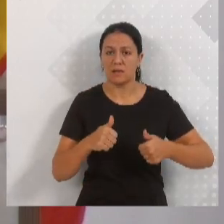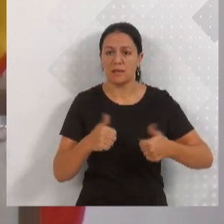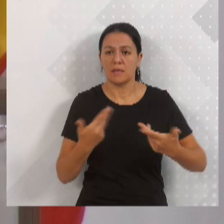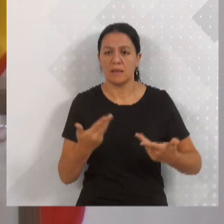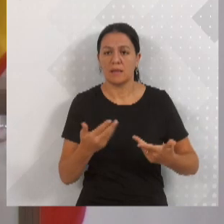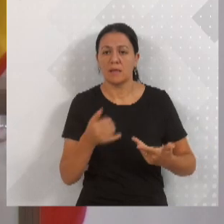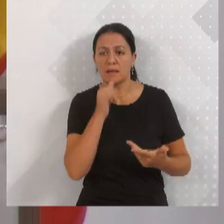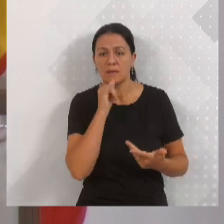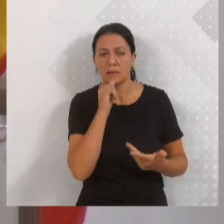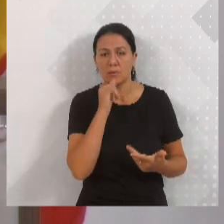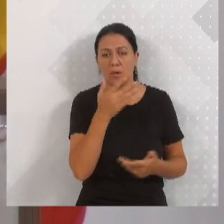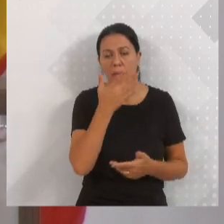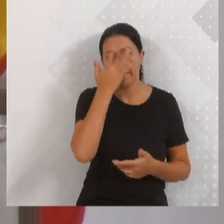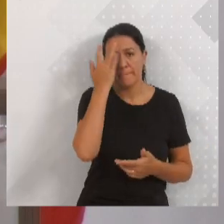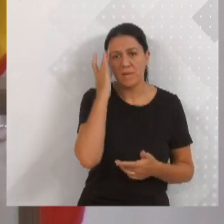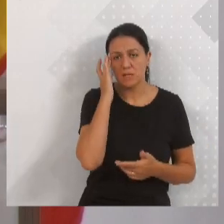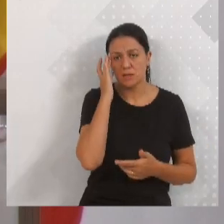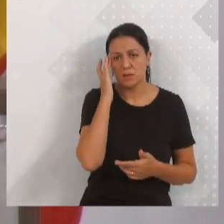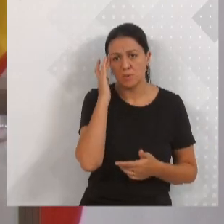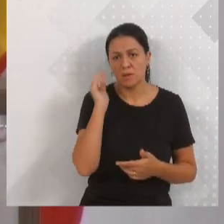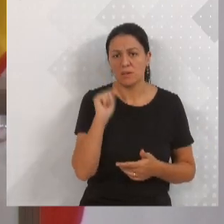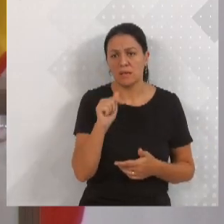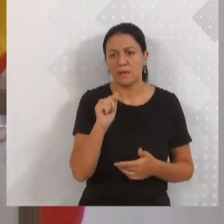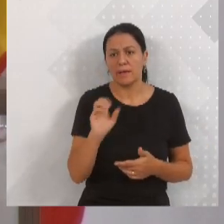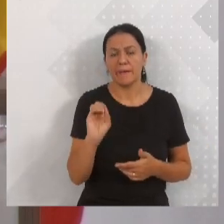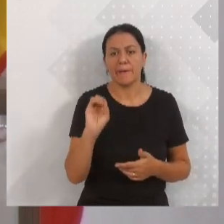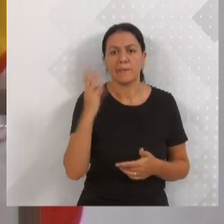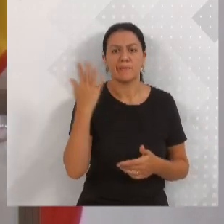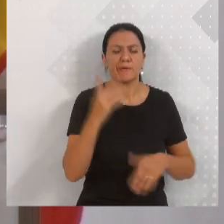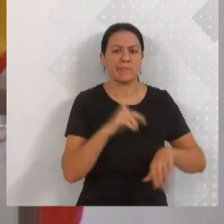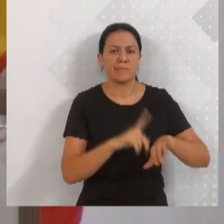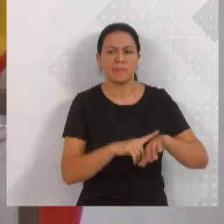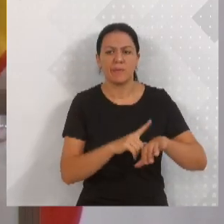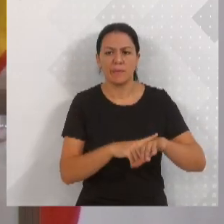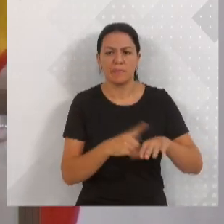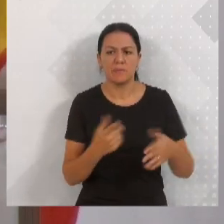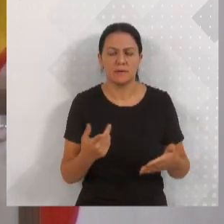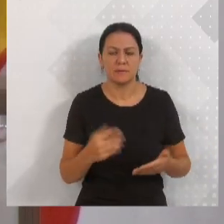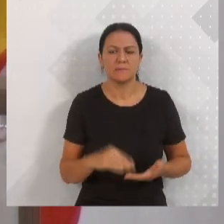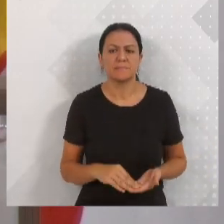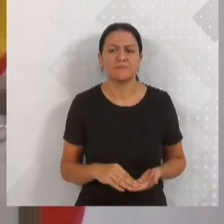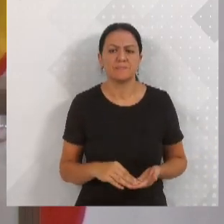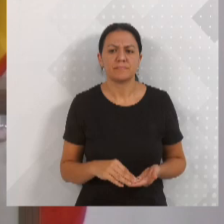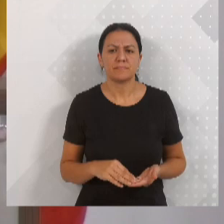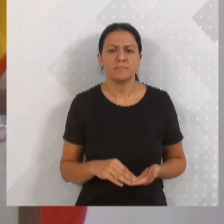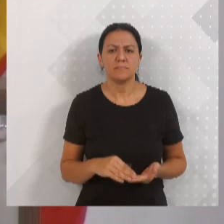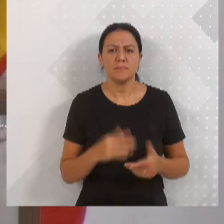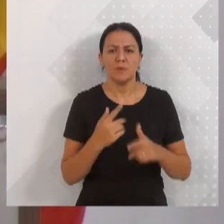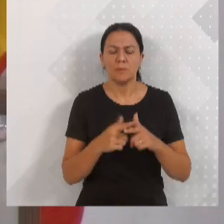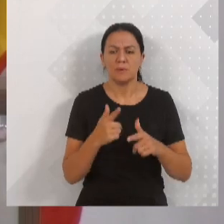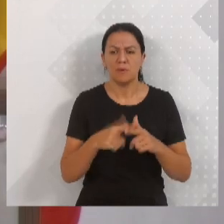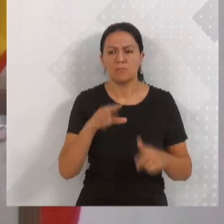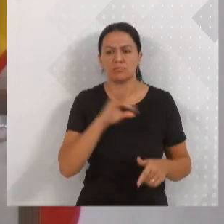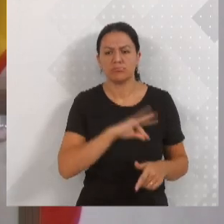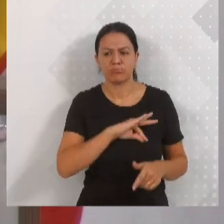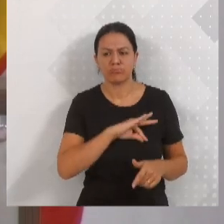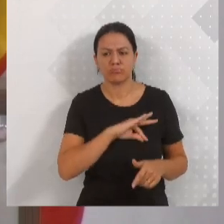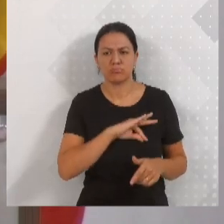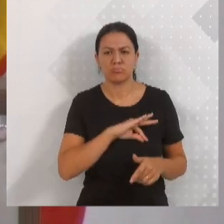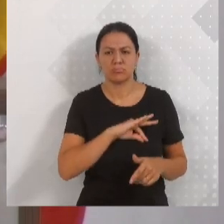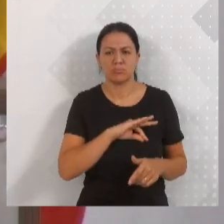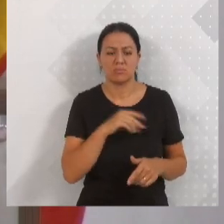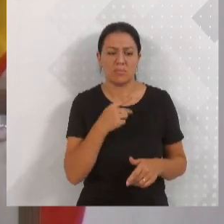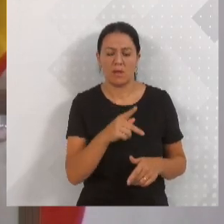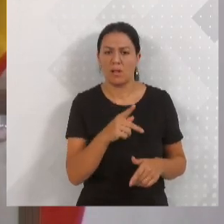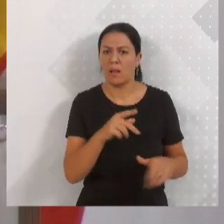pra pessoa que tá envolvida numa ocorrência numa ocorrência policial para ela aquela ocorrência é a